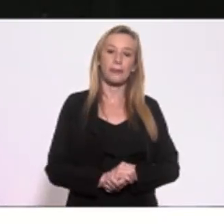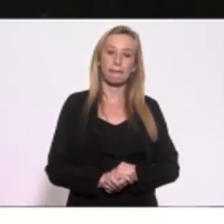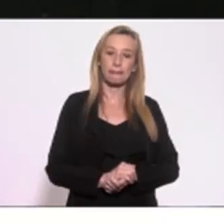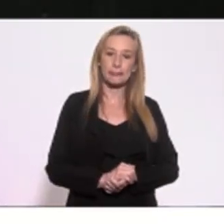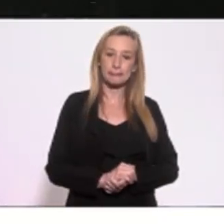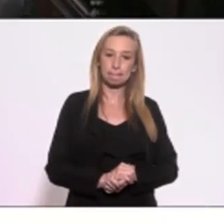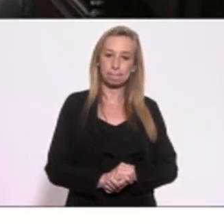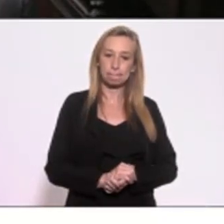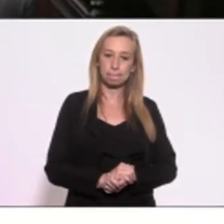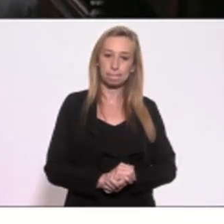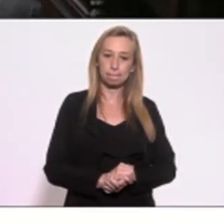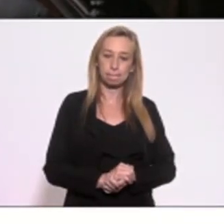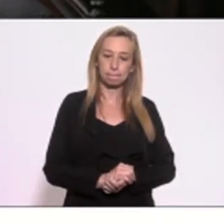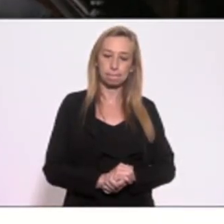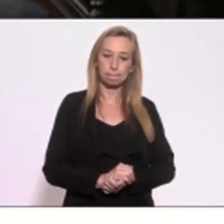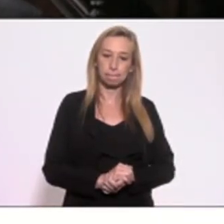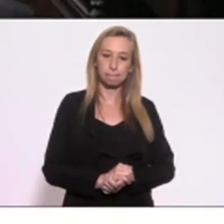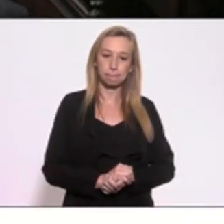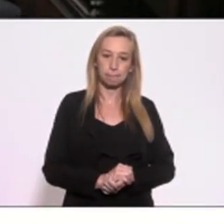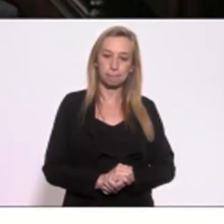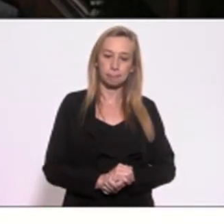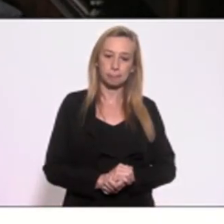inscrito.